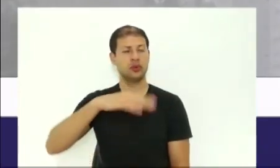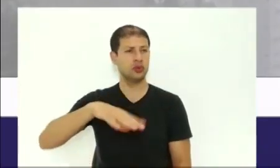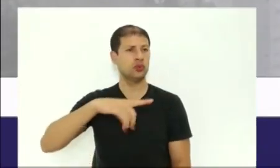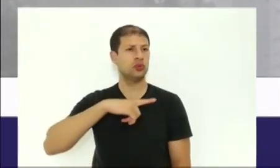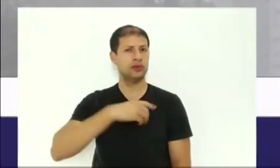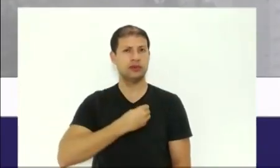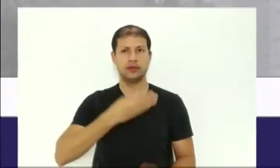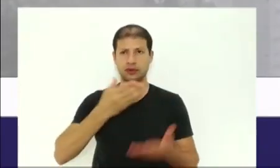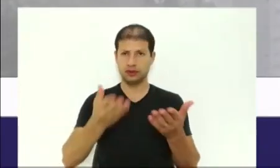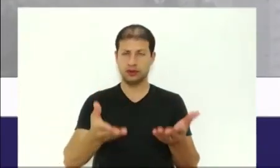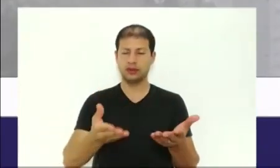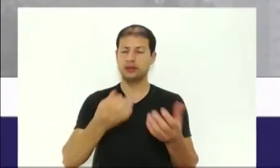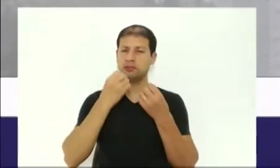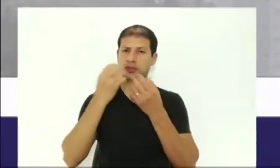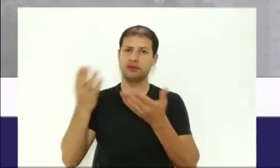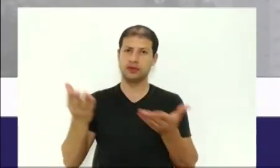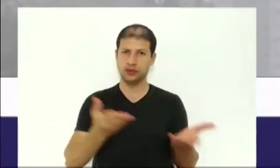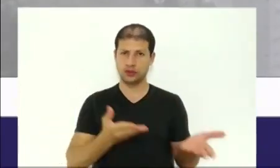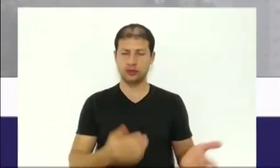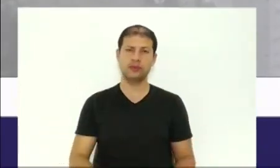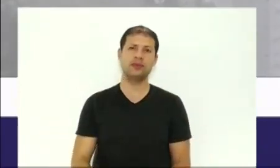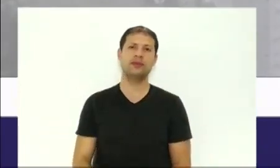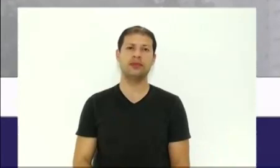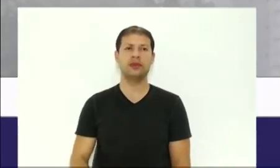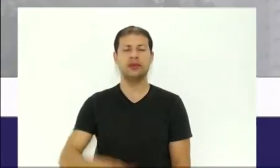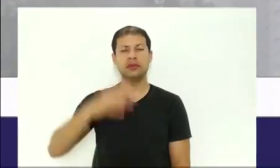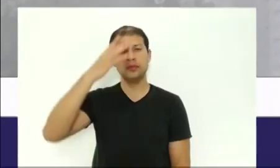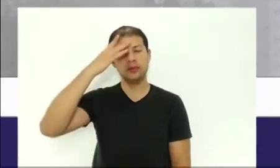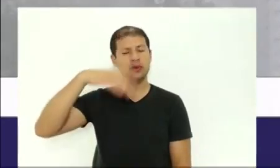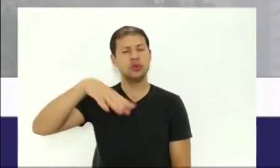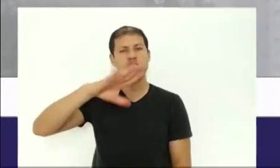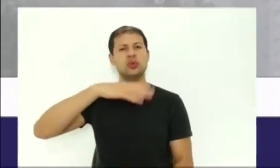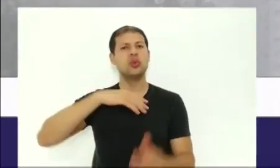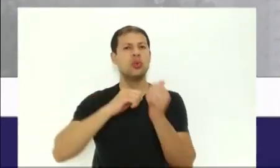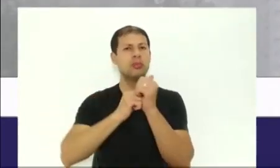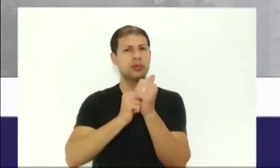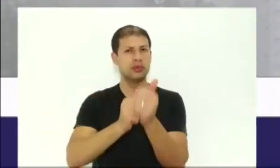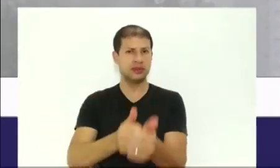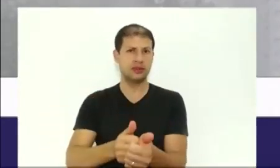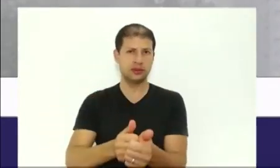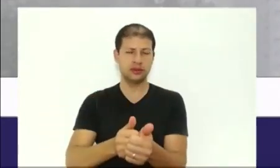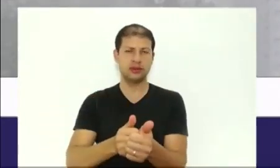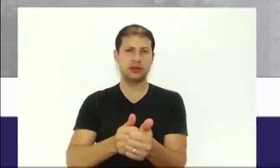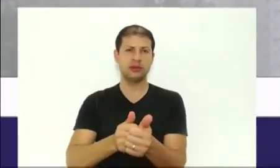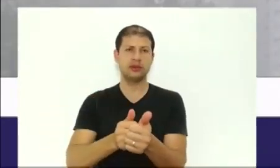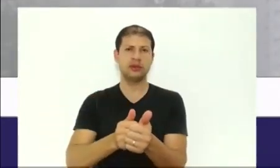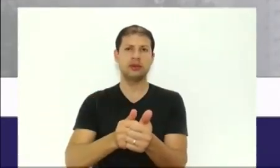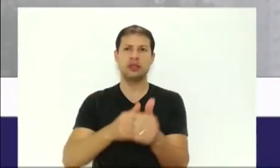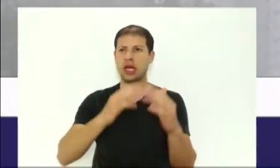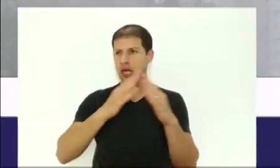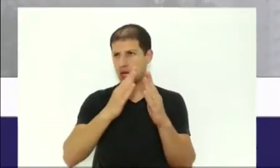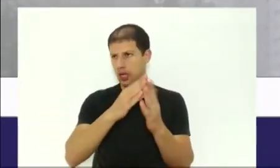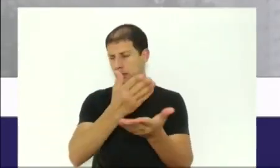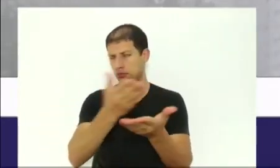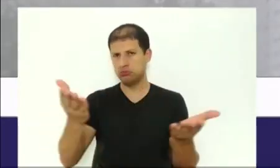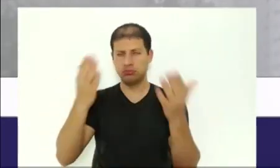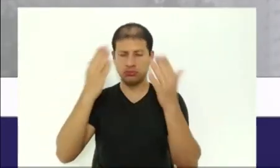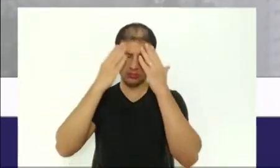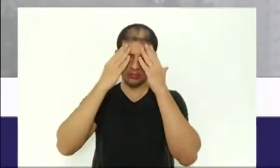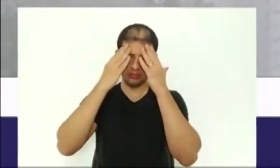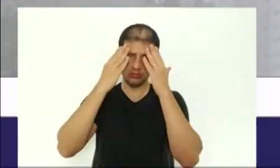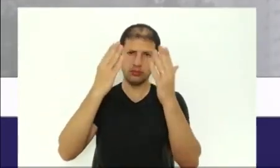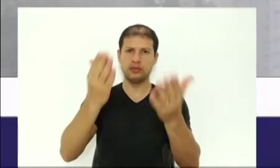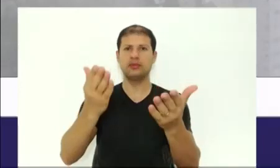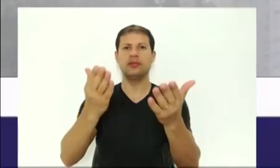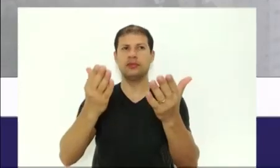muito bem-vindos, às pessoas que nos acompanham de suas casas, obrigado